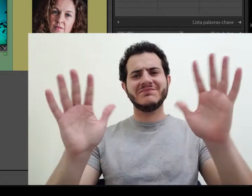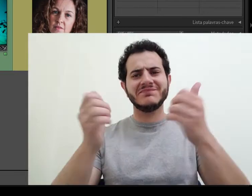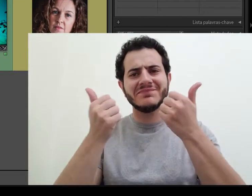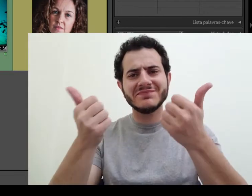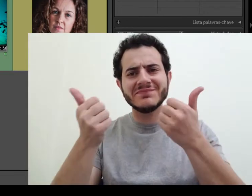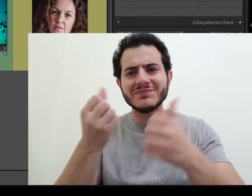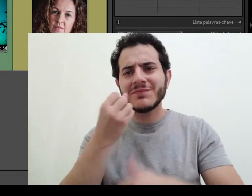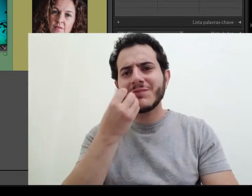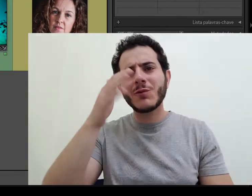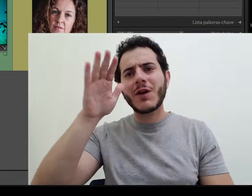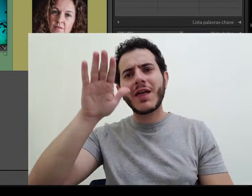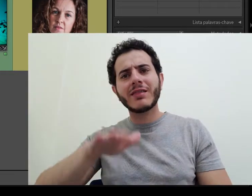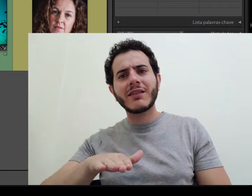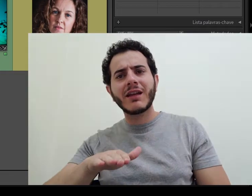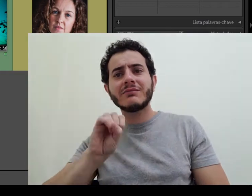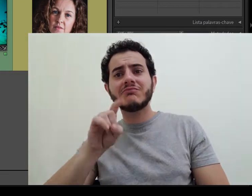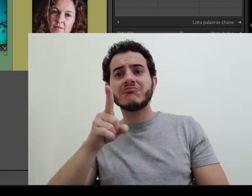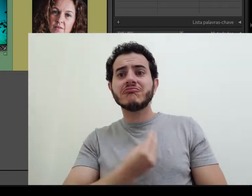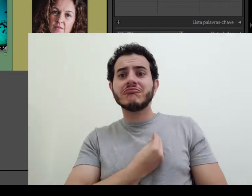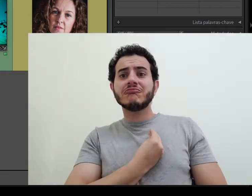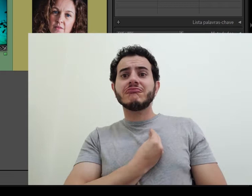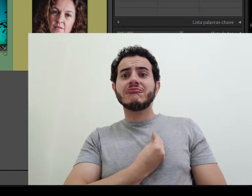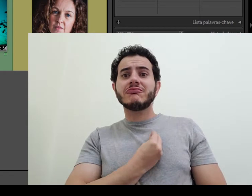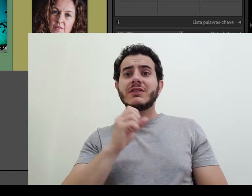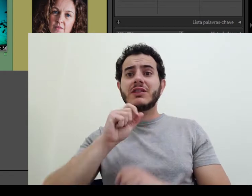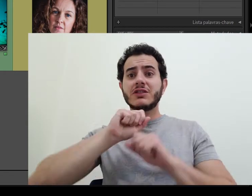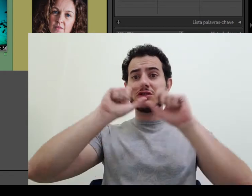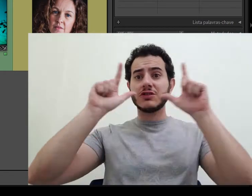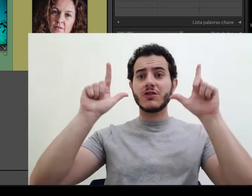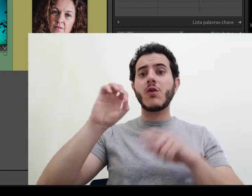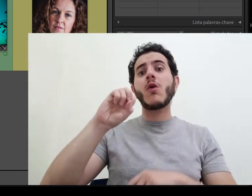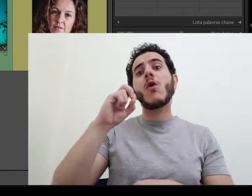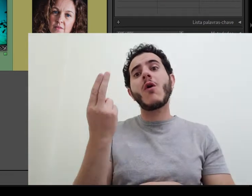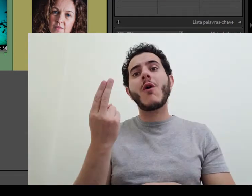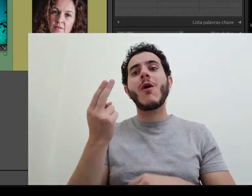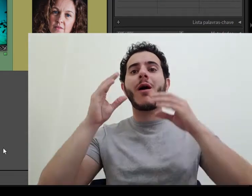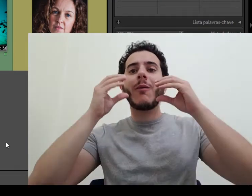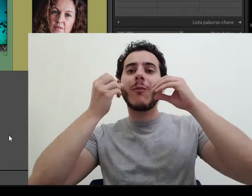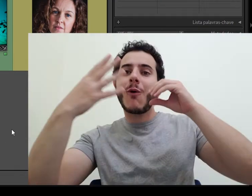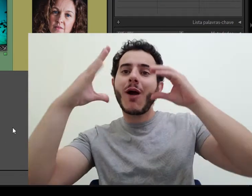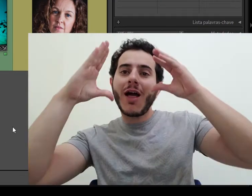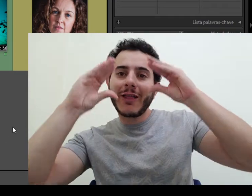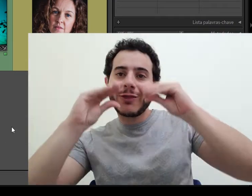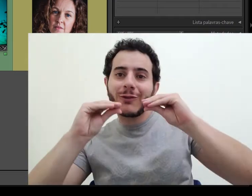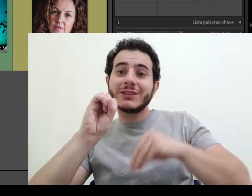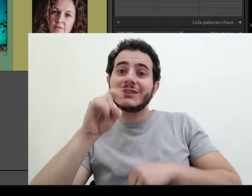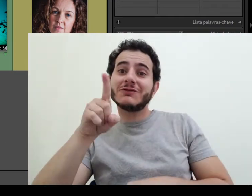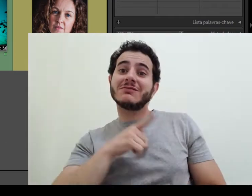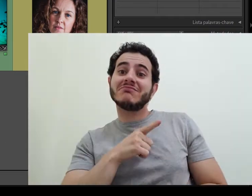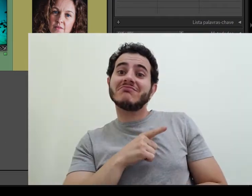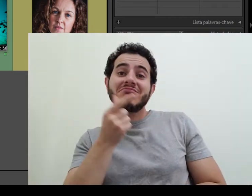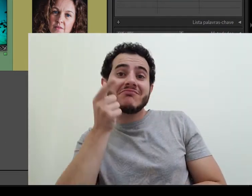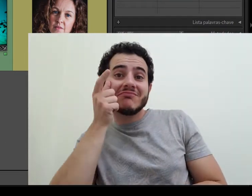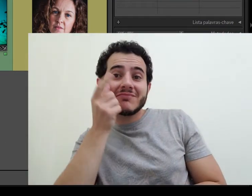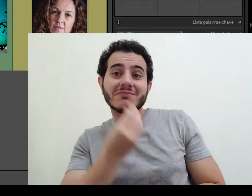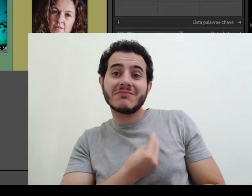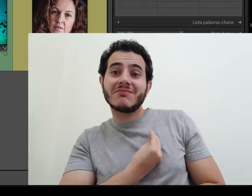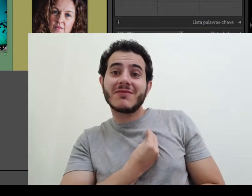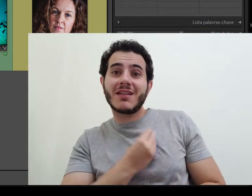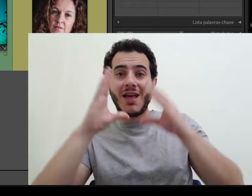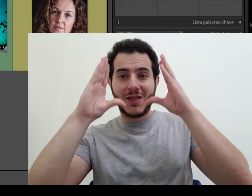Opa, opa, opa, boa tarde, bom dia para quem é de dia, boa noite para quem é de noite. Estamos começando mais uma atividade aqui do